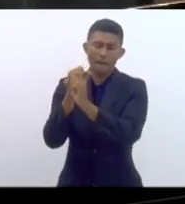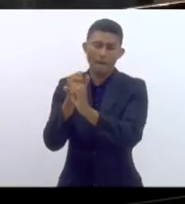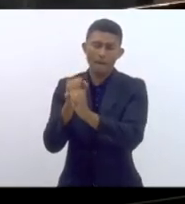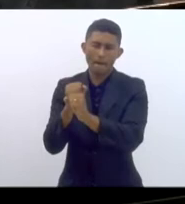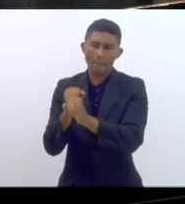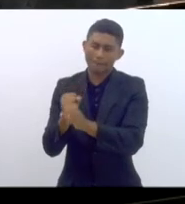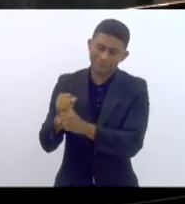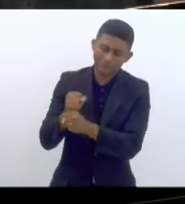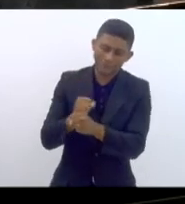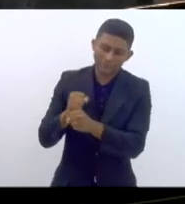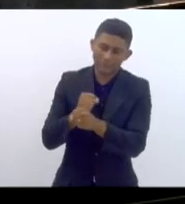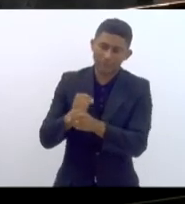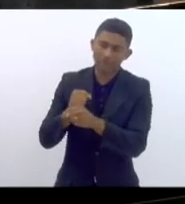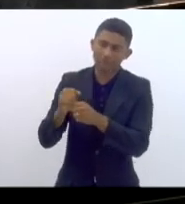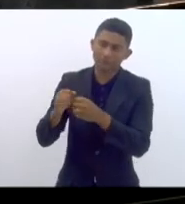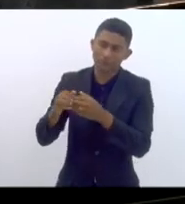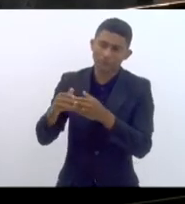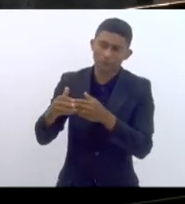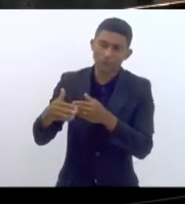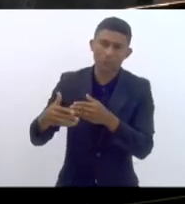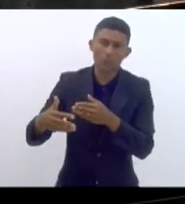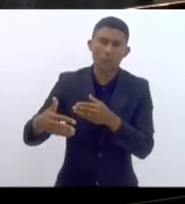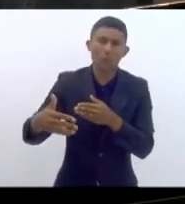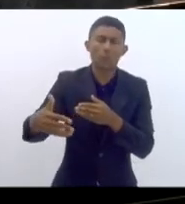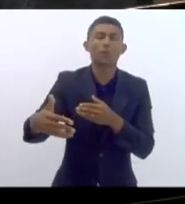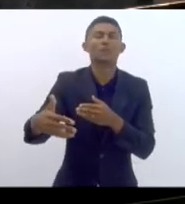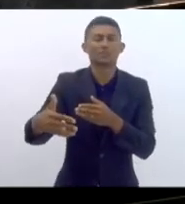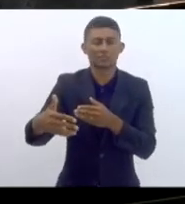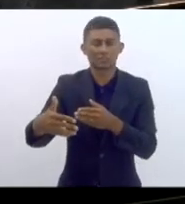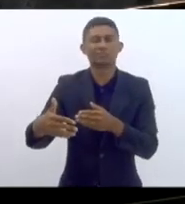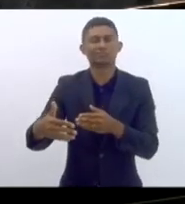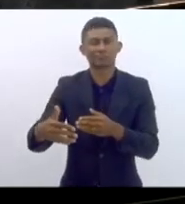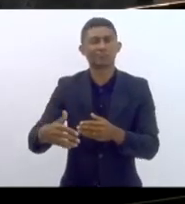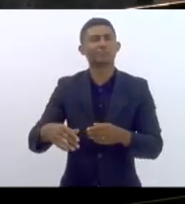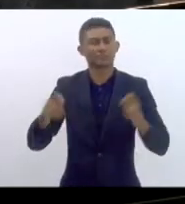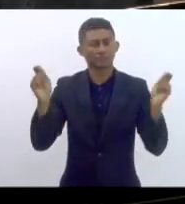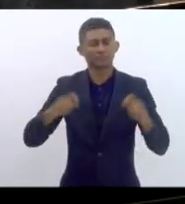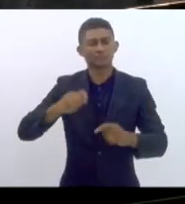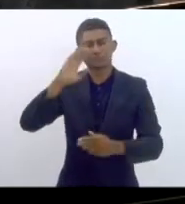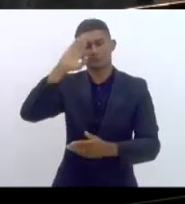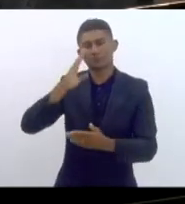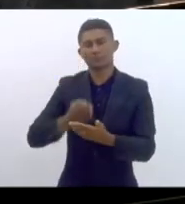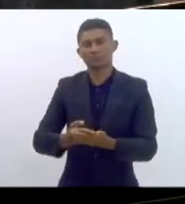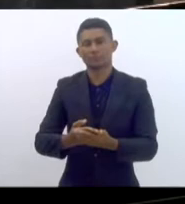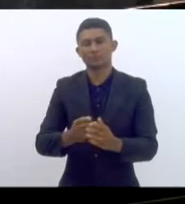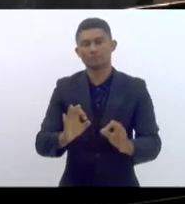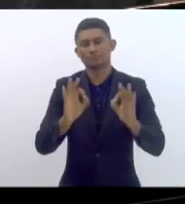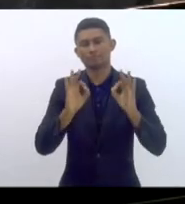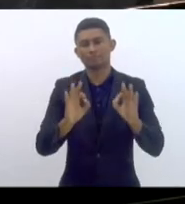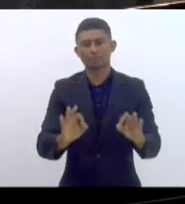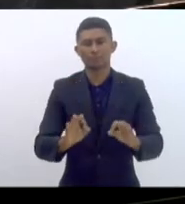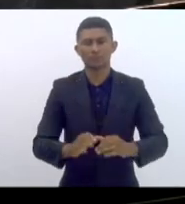você pode dizer, tem uma confiabilidade muito grande. Obviamente, eu acho que até as pessoas estão